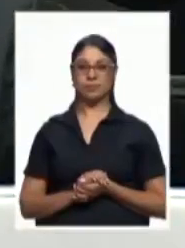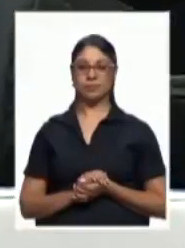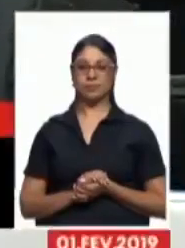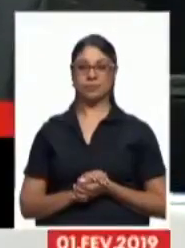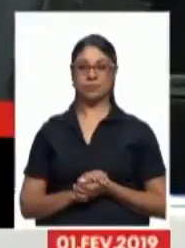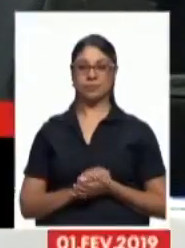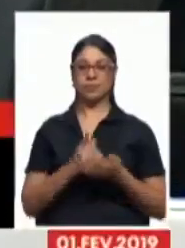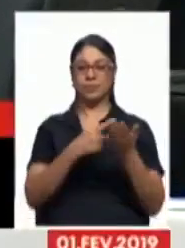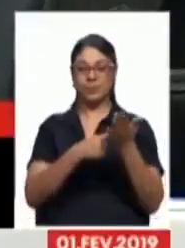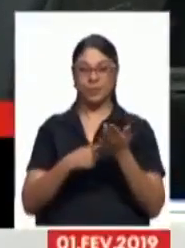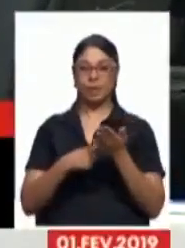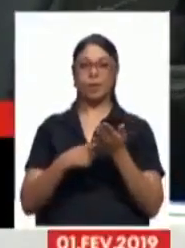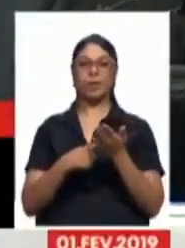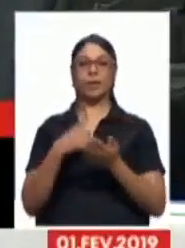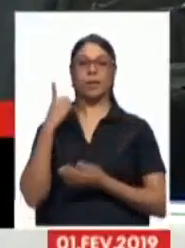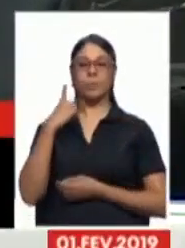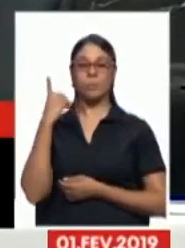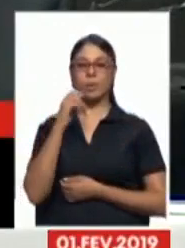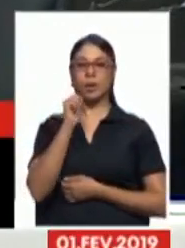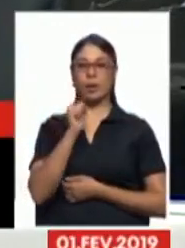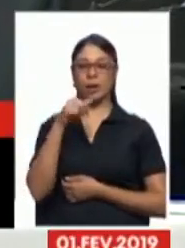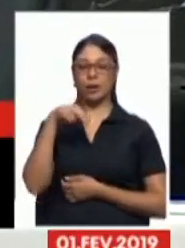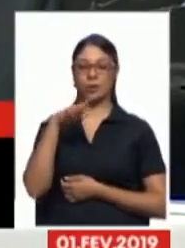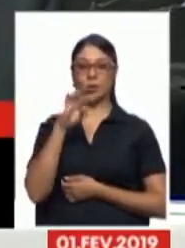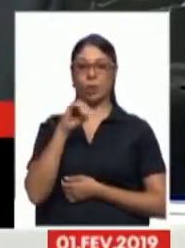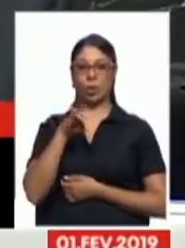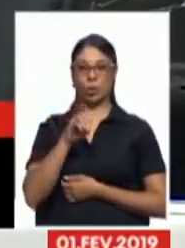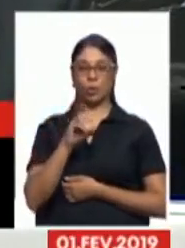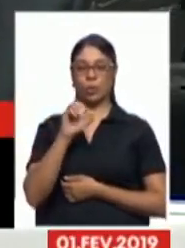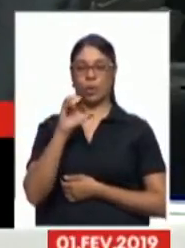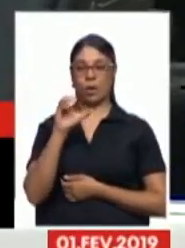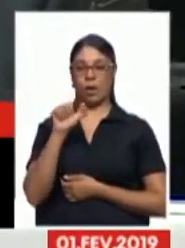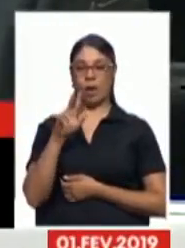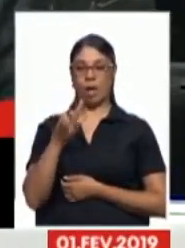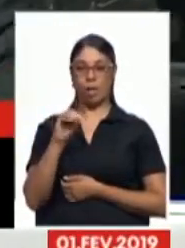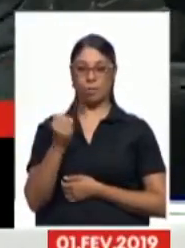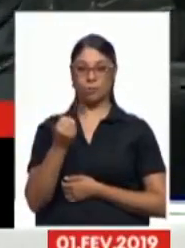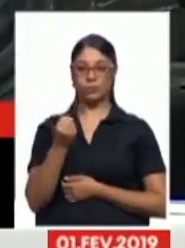Convido o deputado Antônio Carlos Arantes a comparecer à mesa.